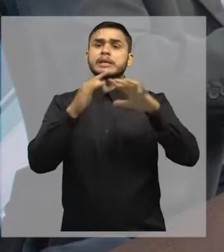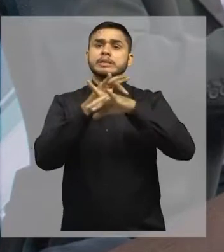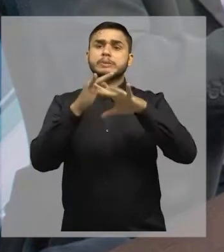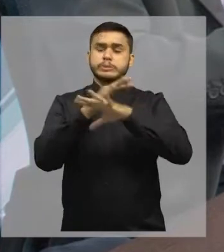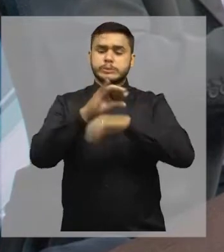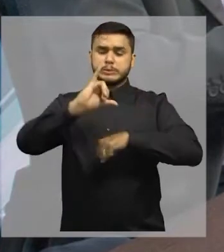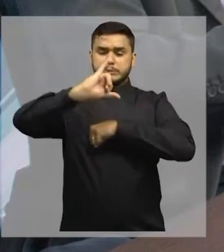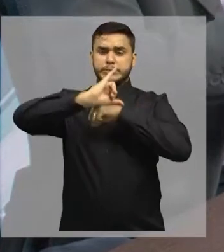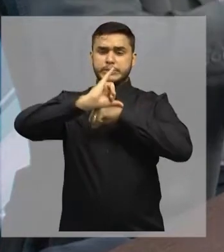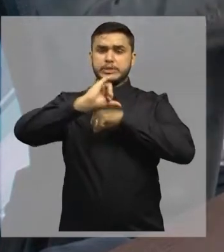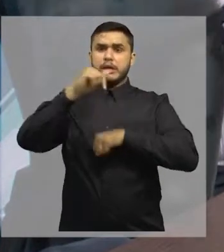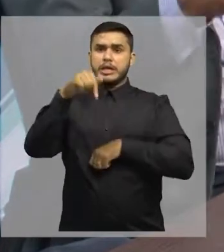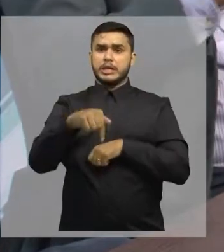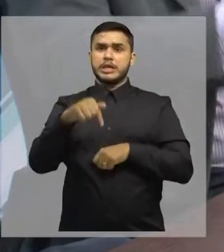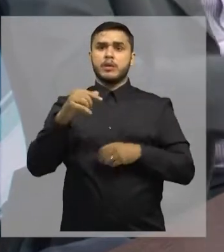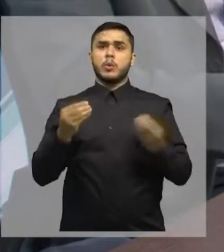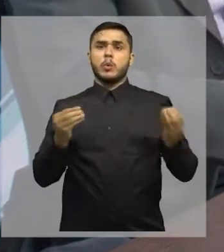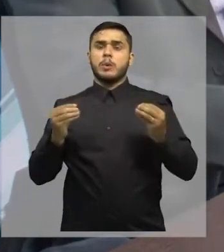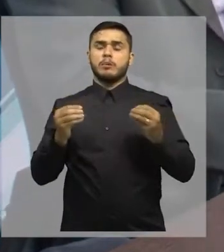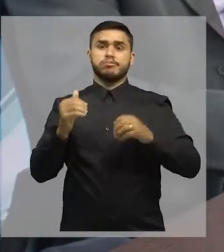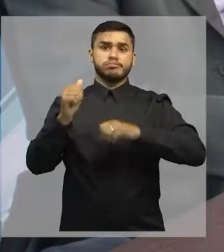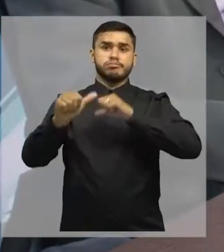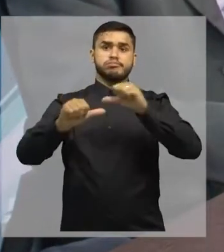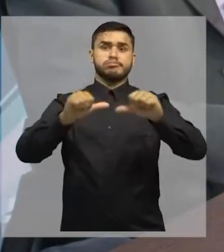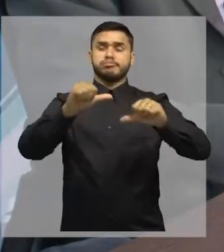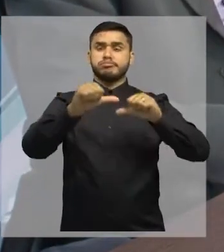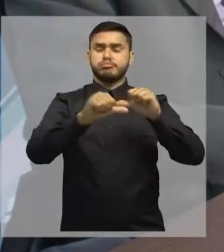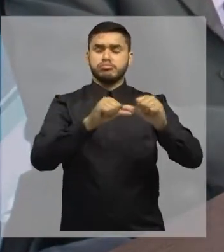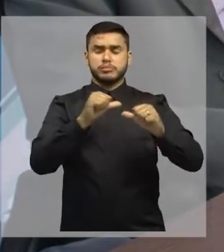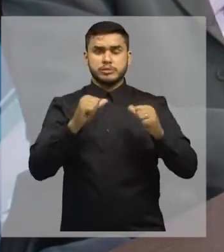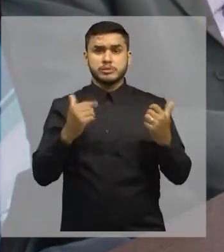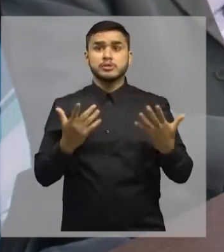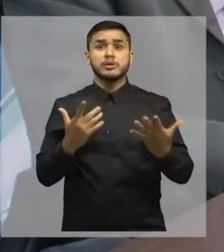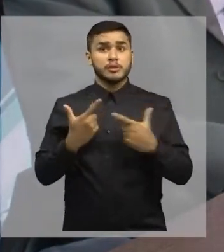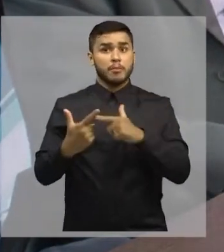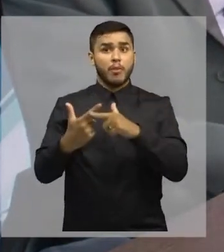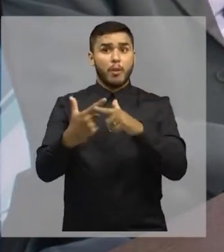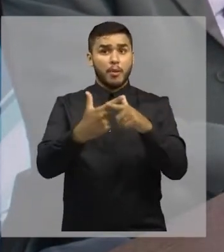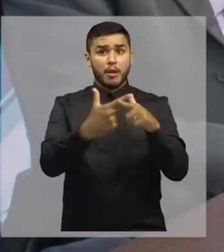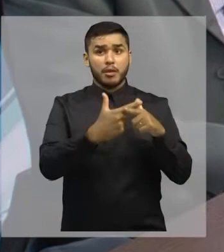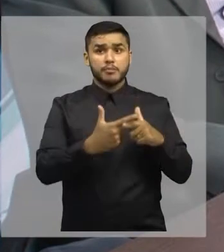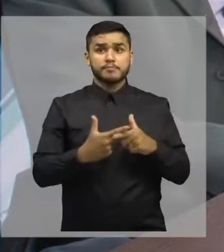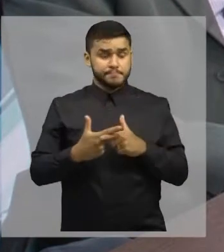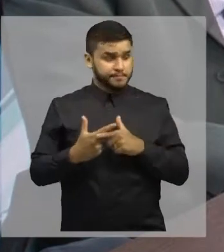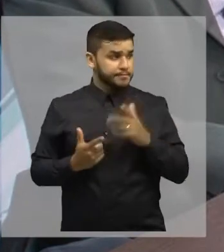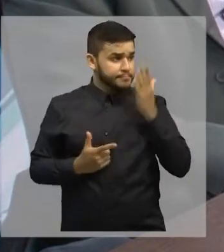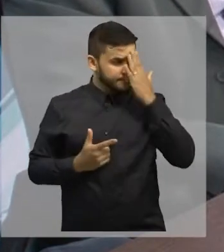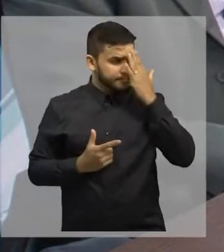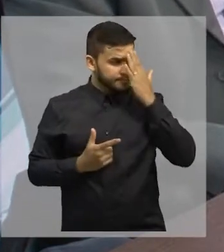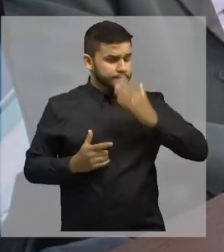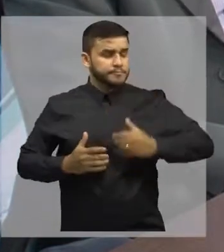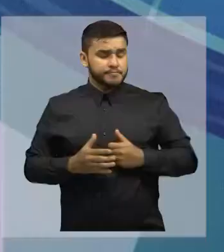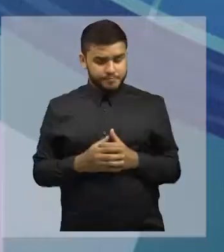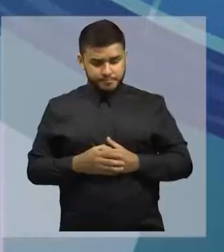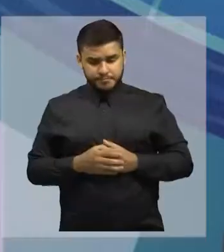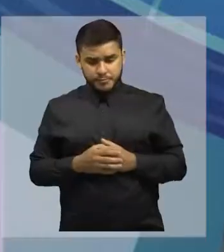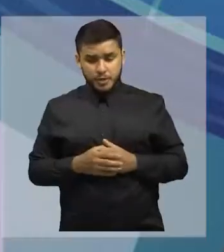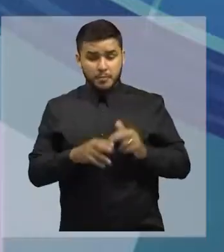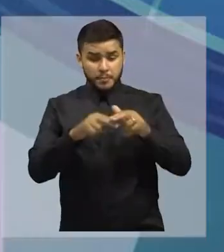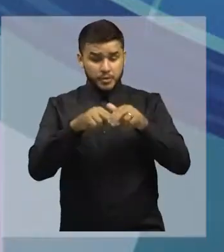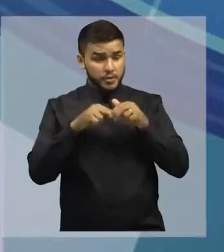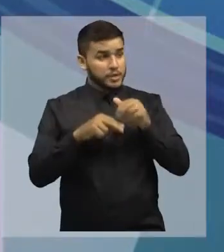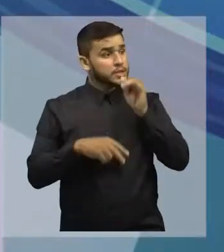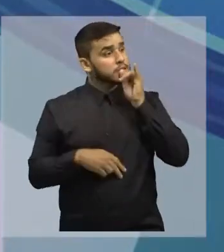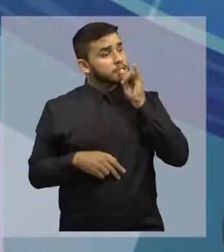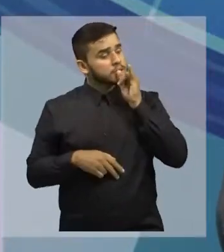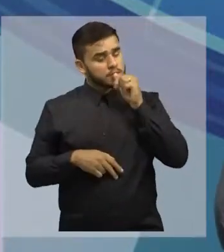vez maior, na decisão, inclusive, dos interesses para se eleger um presidente da República. Então, eu acho que a gente vai